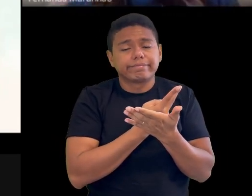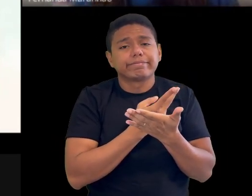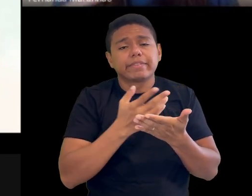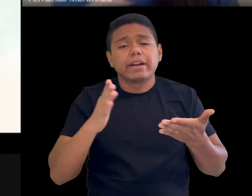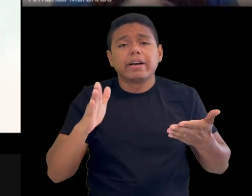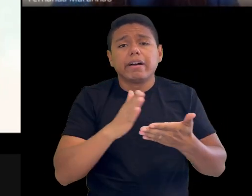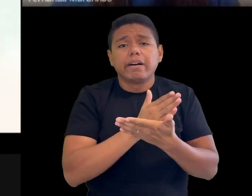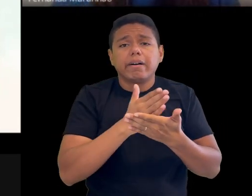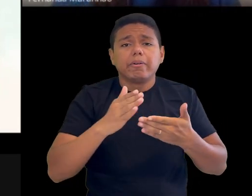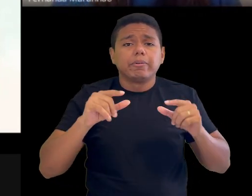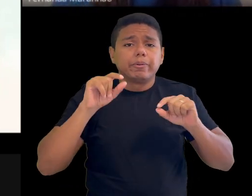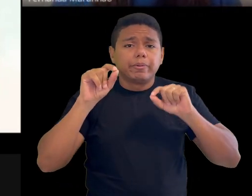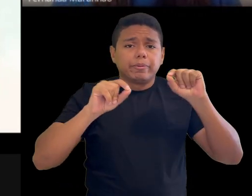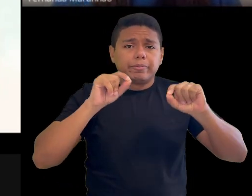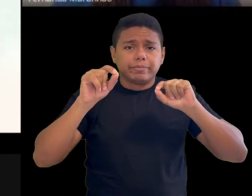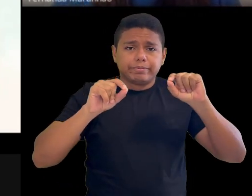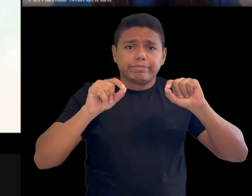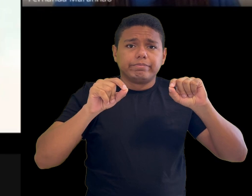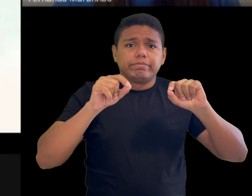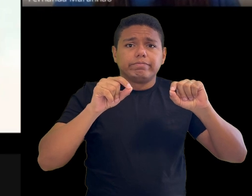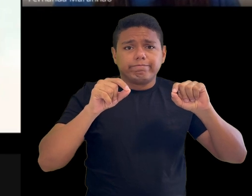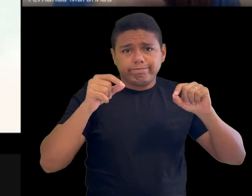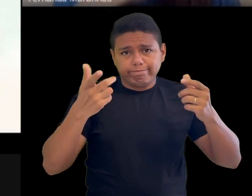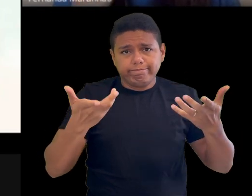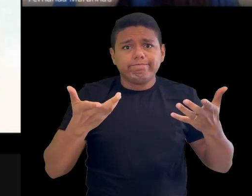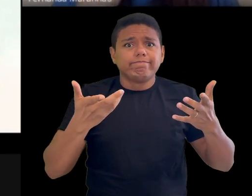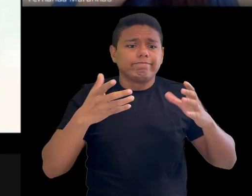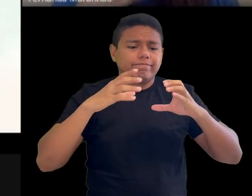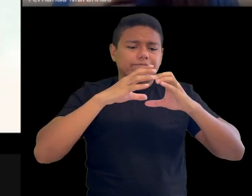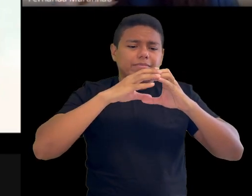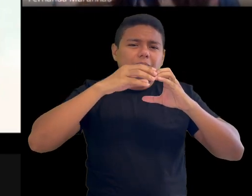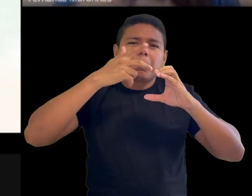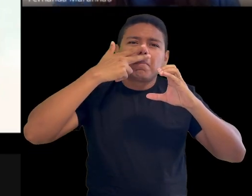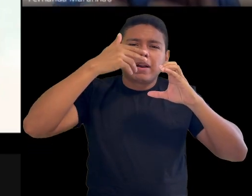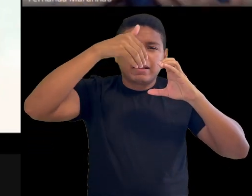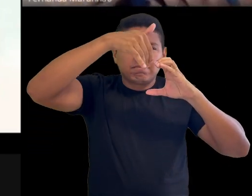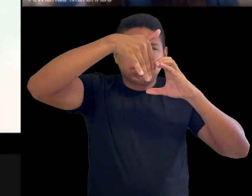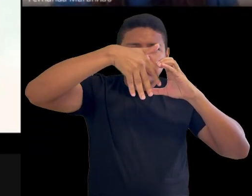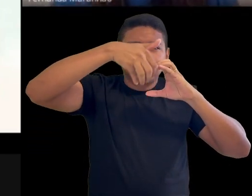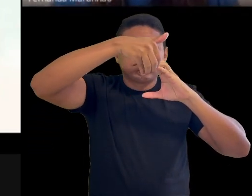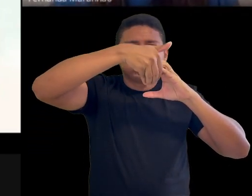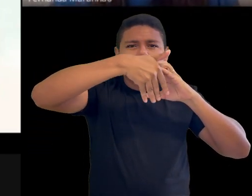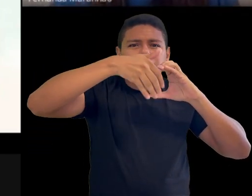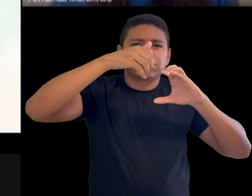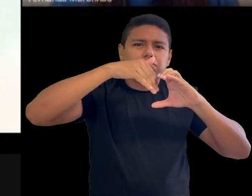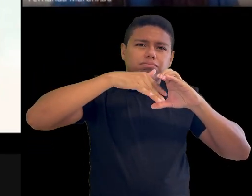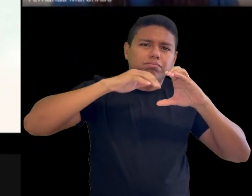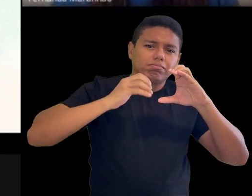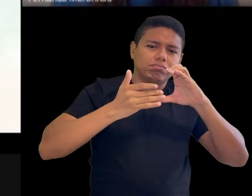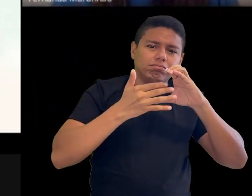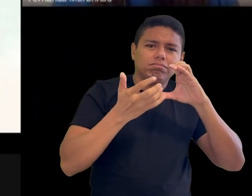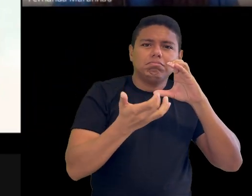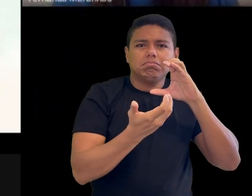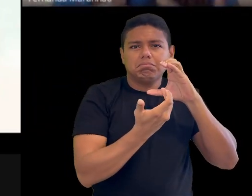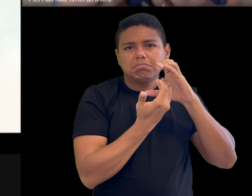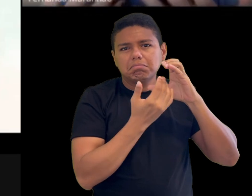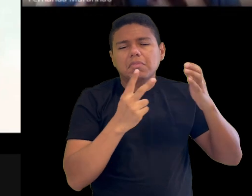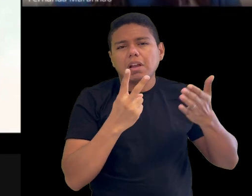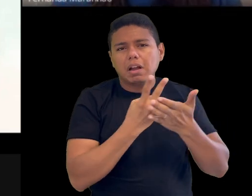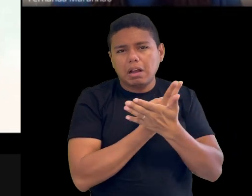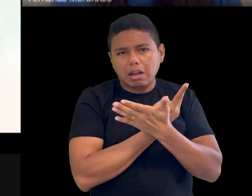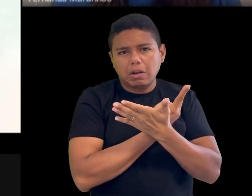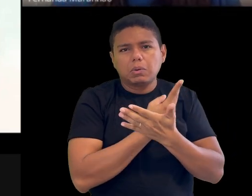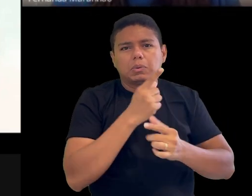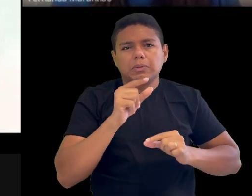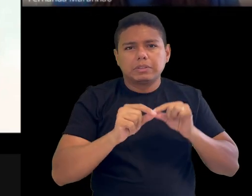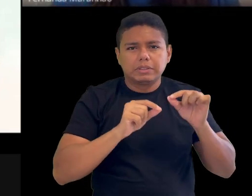tornando infiltrativas nesse miométrio, podendo, inclusive, ultrapassar os limites da serose uterina e